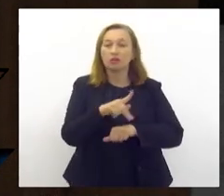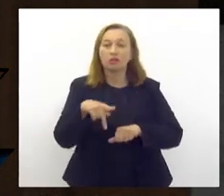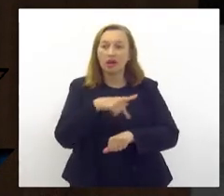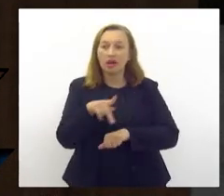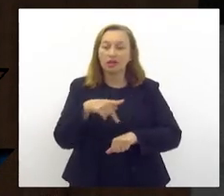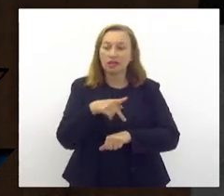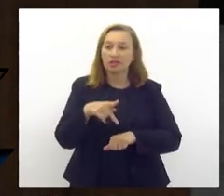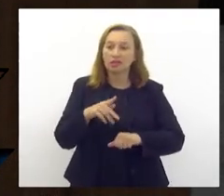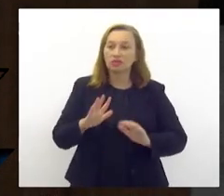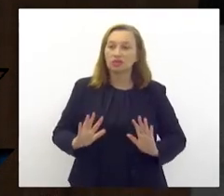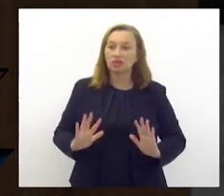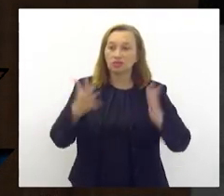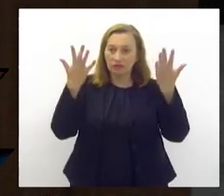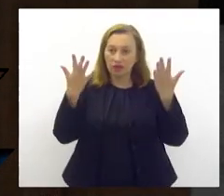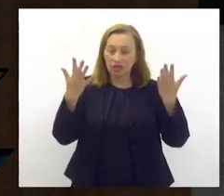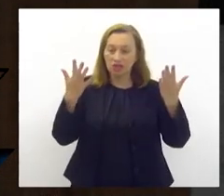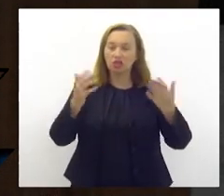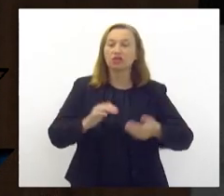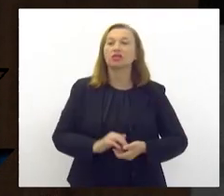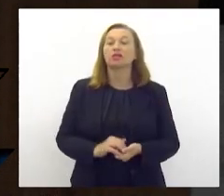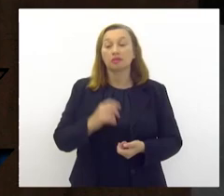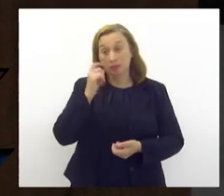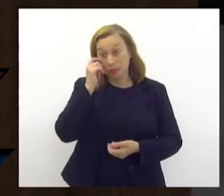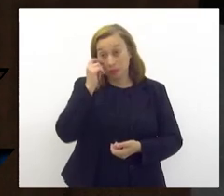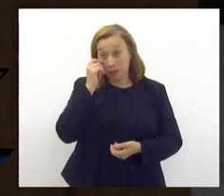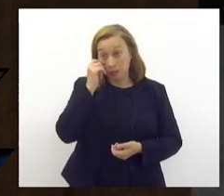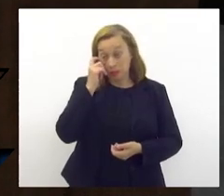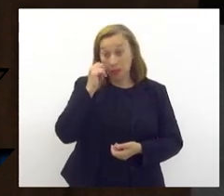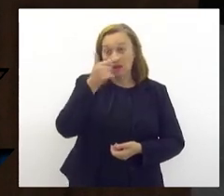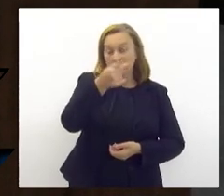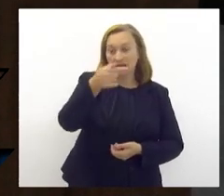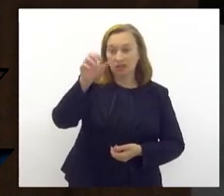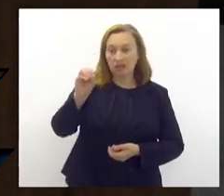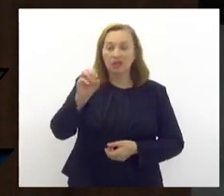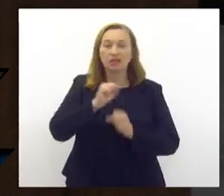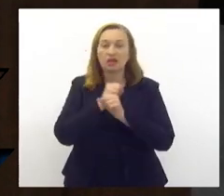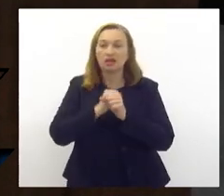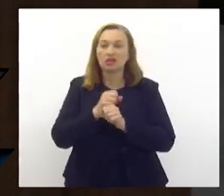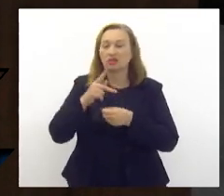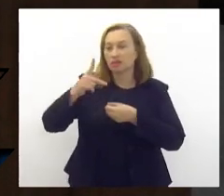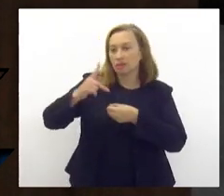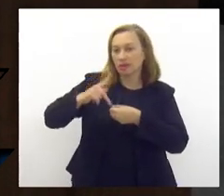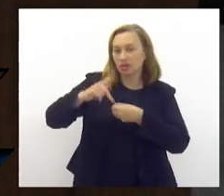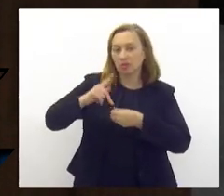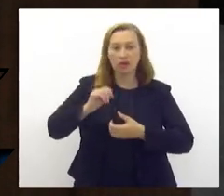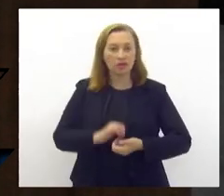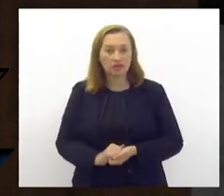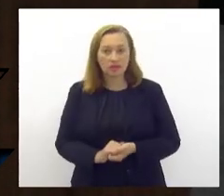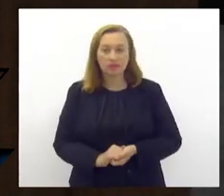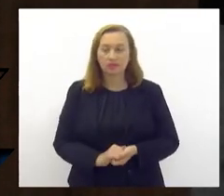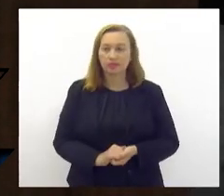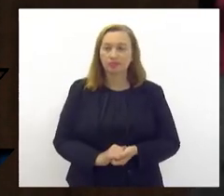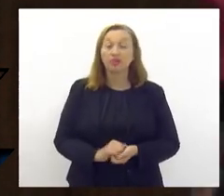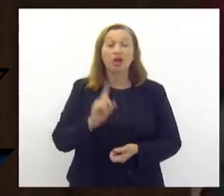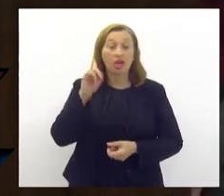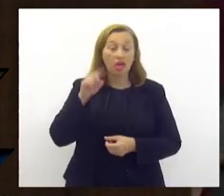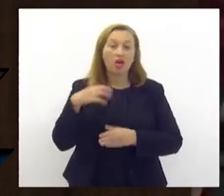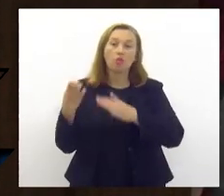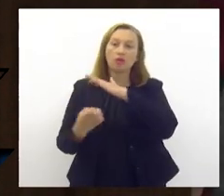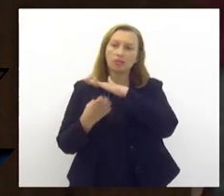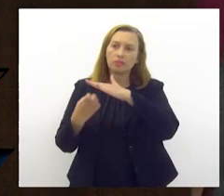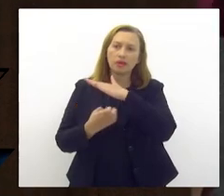de comemoração, celebração dos 70 anos da Petrobras, que é uma